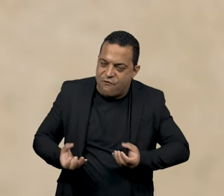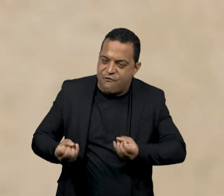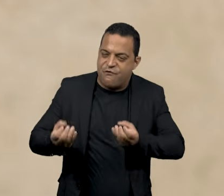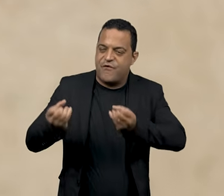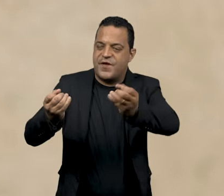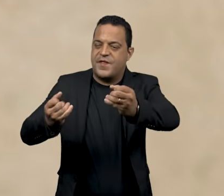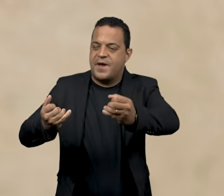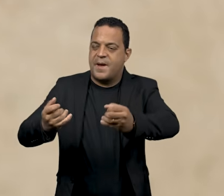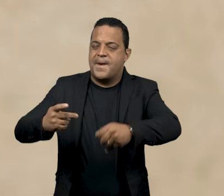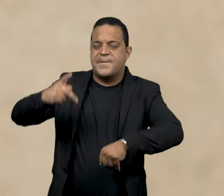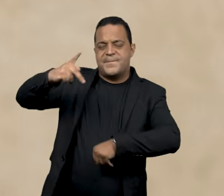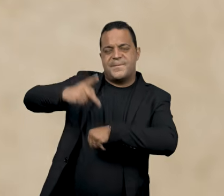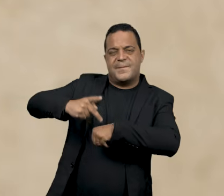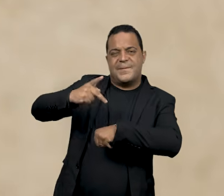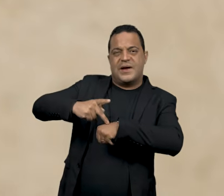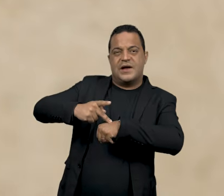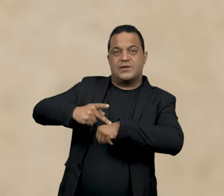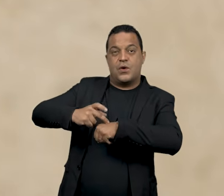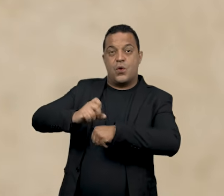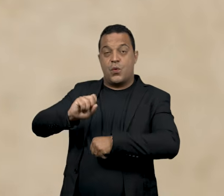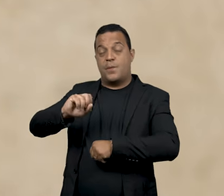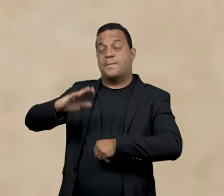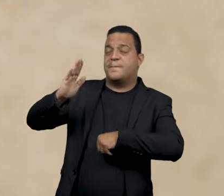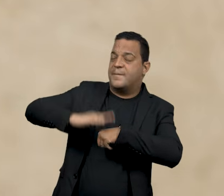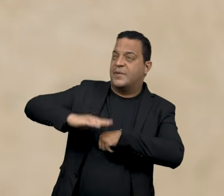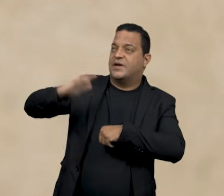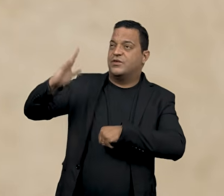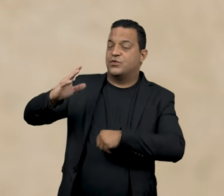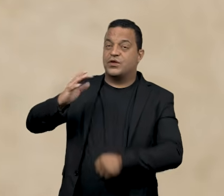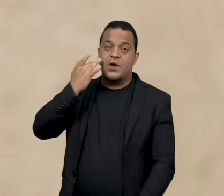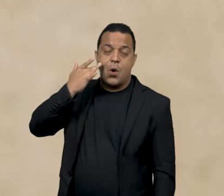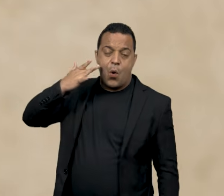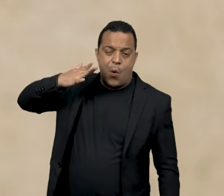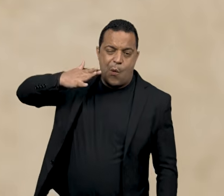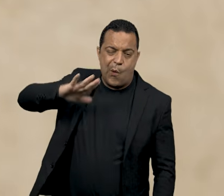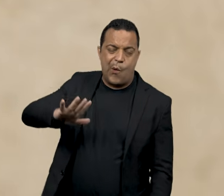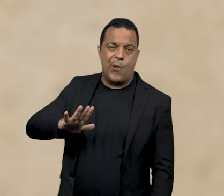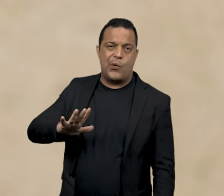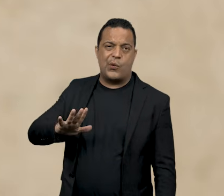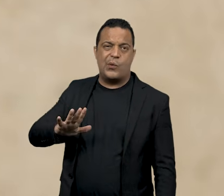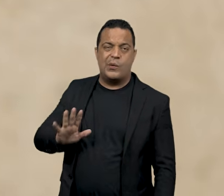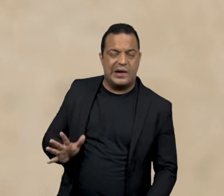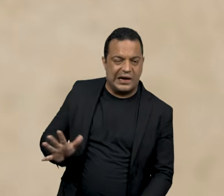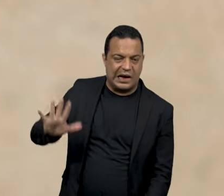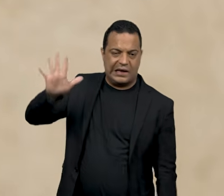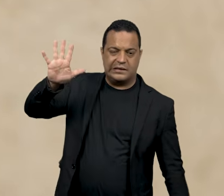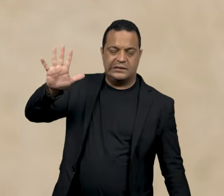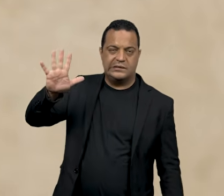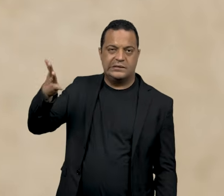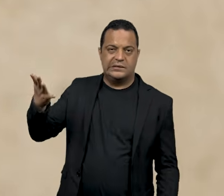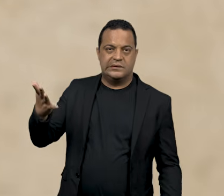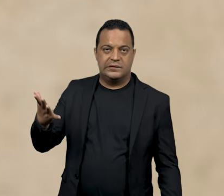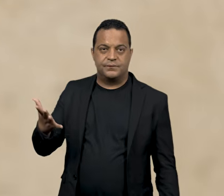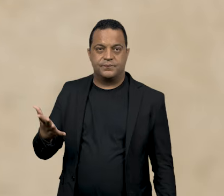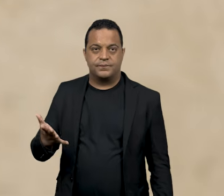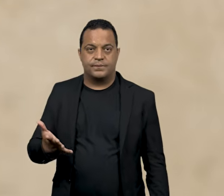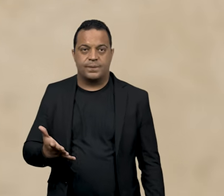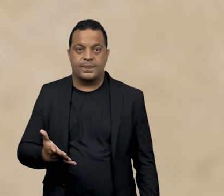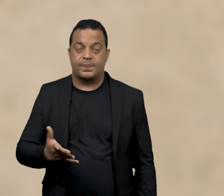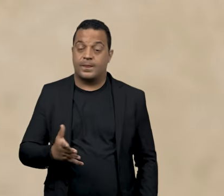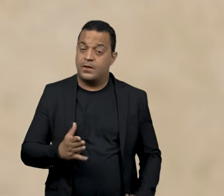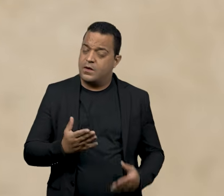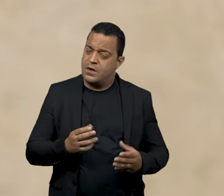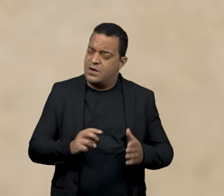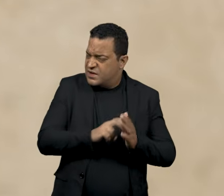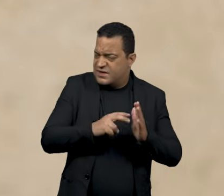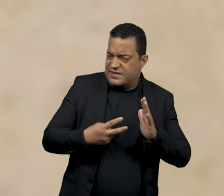sua mercadoria do que mercadoria de prata e a sua renda do que o ouro mais fino. E o